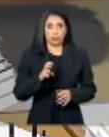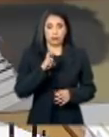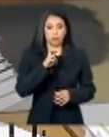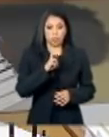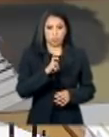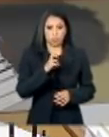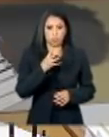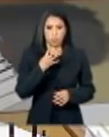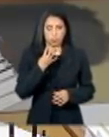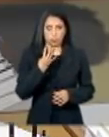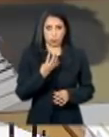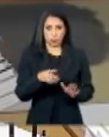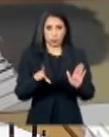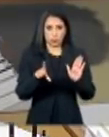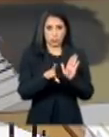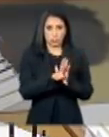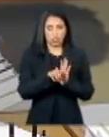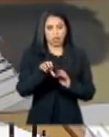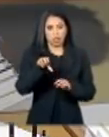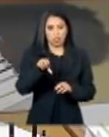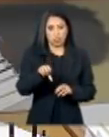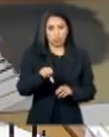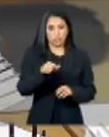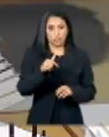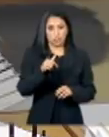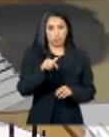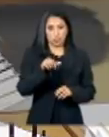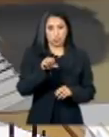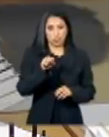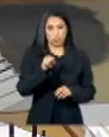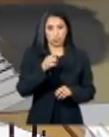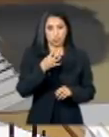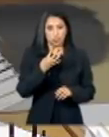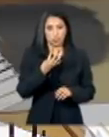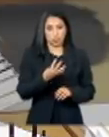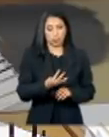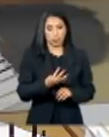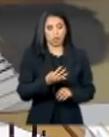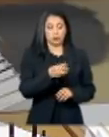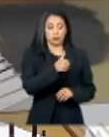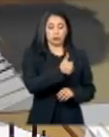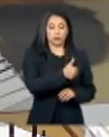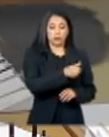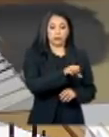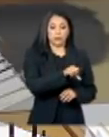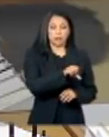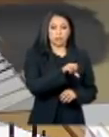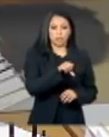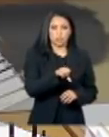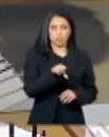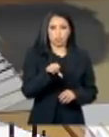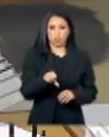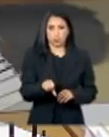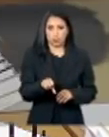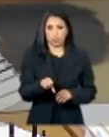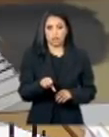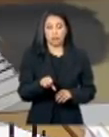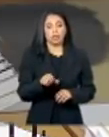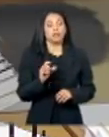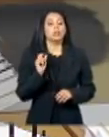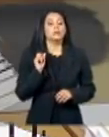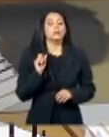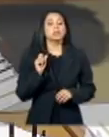da lei 9.784 de 99 implica a